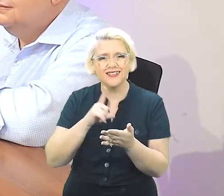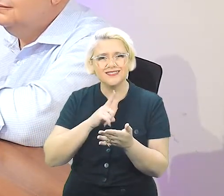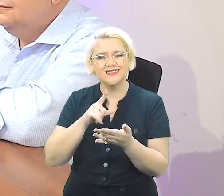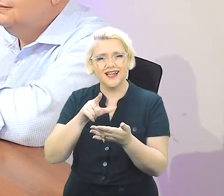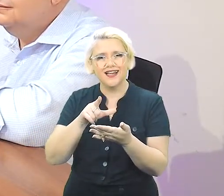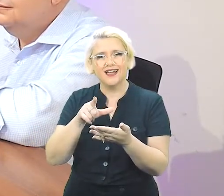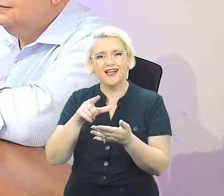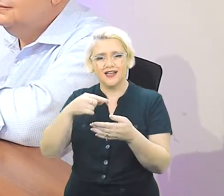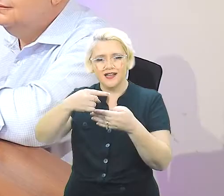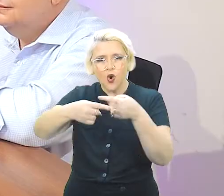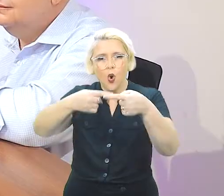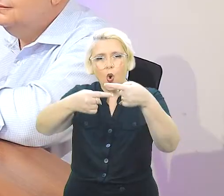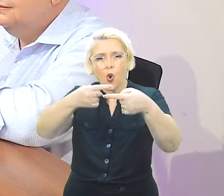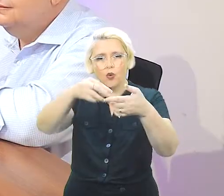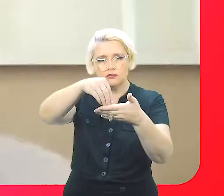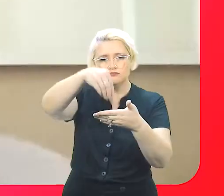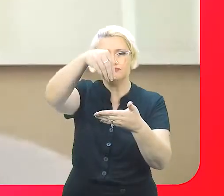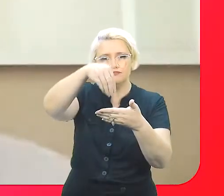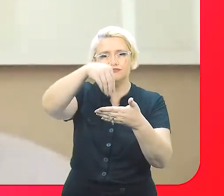ia,